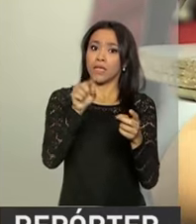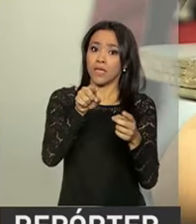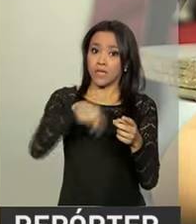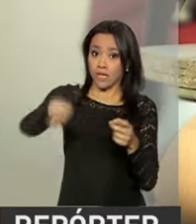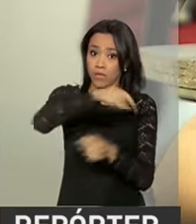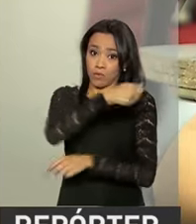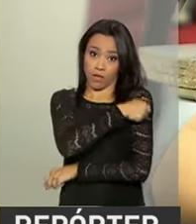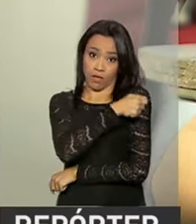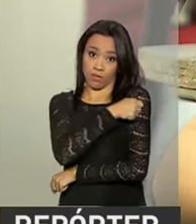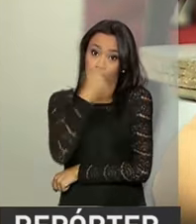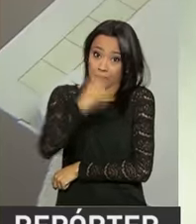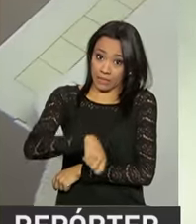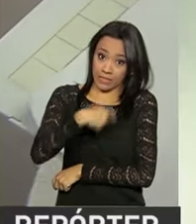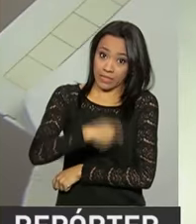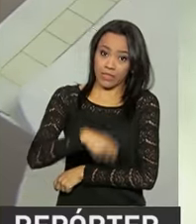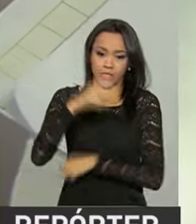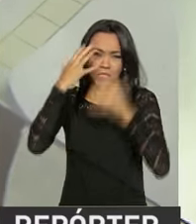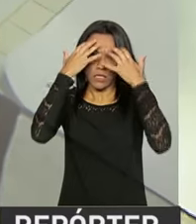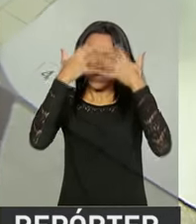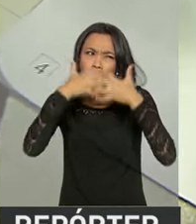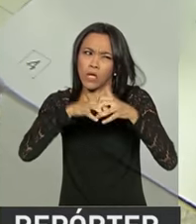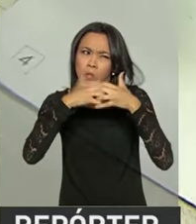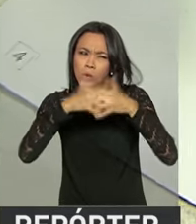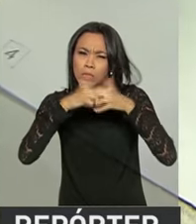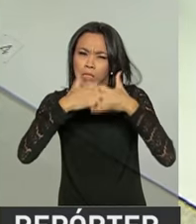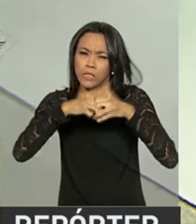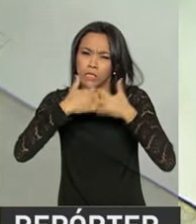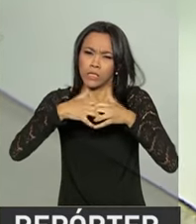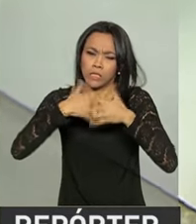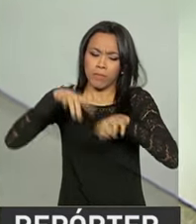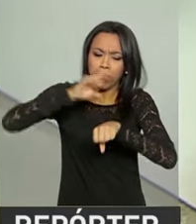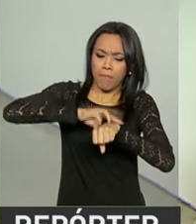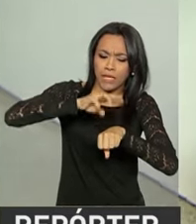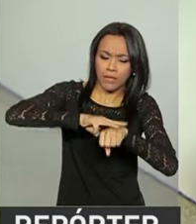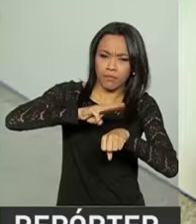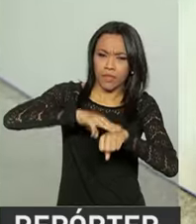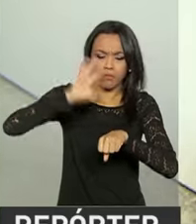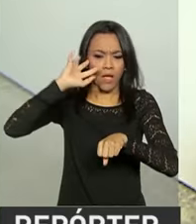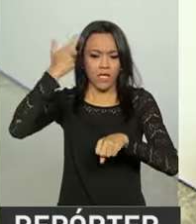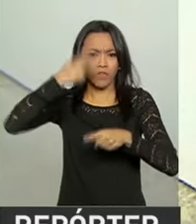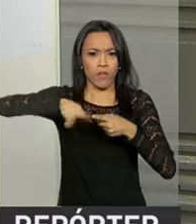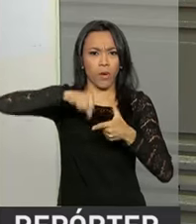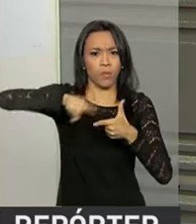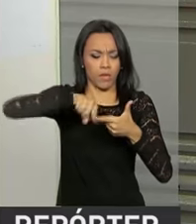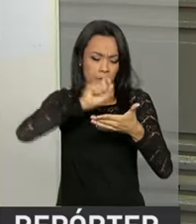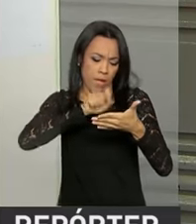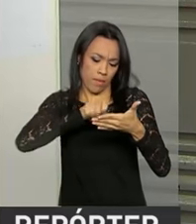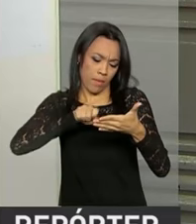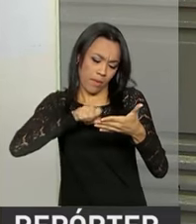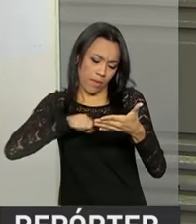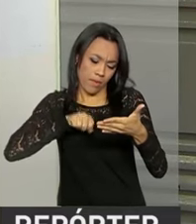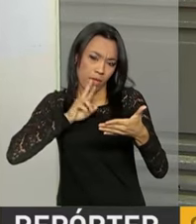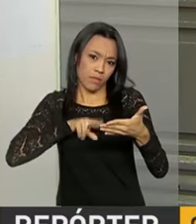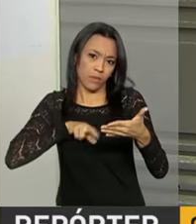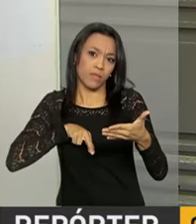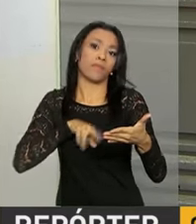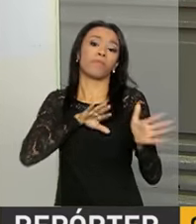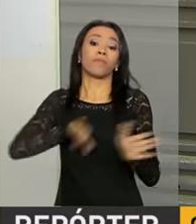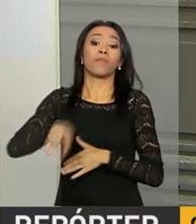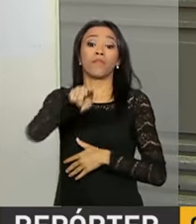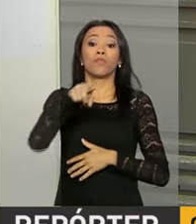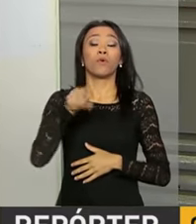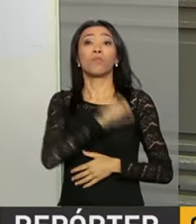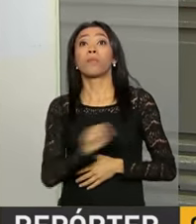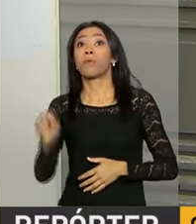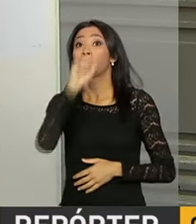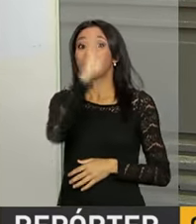candidatos devem expor o raciocínio matemático usado para resolver os problemas. As provas foram aplicadas